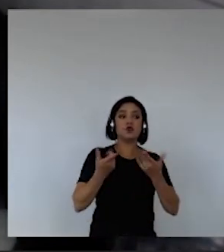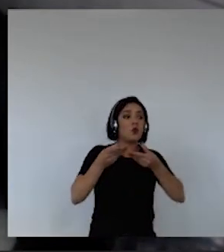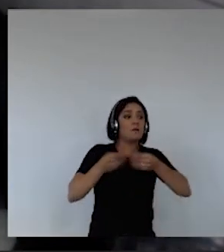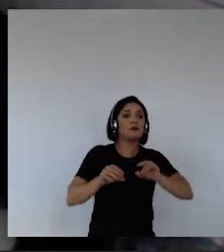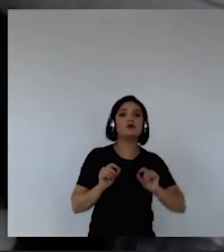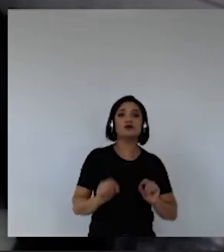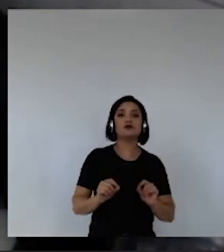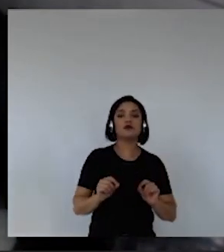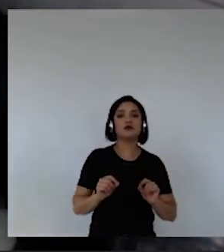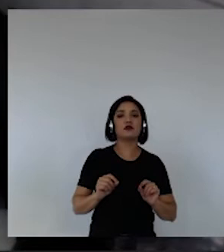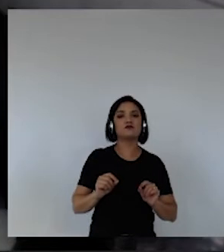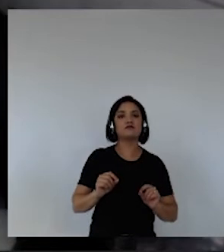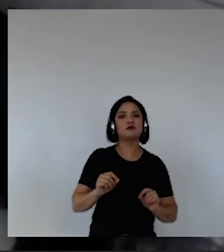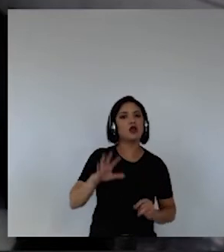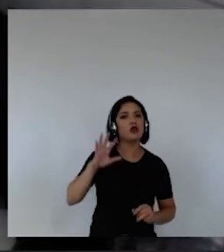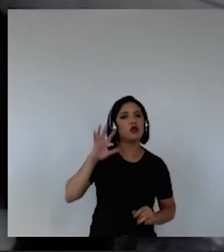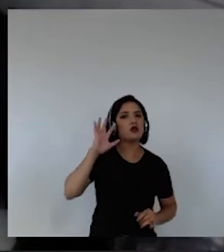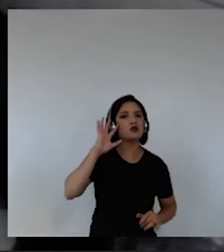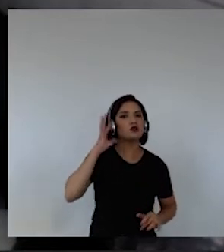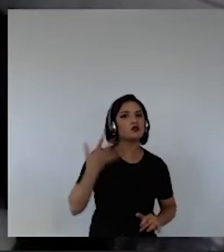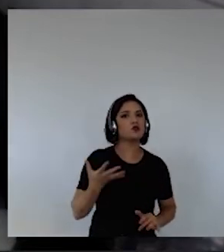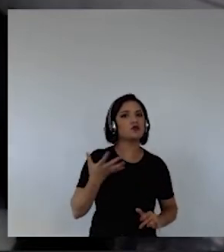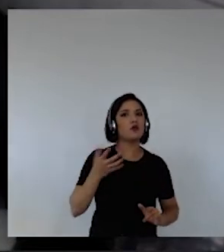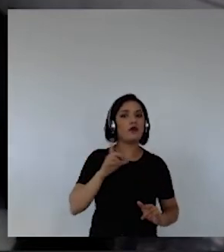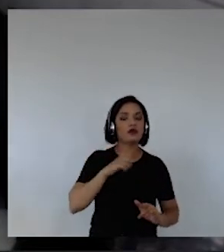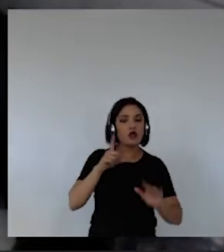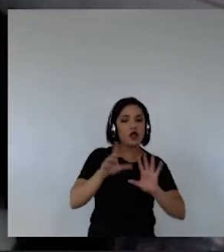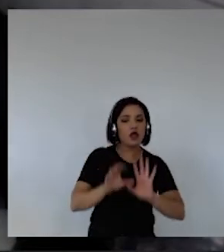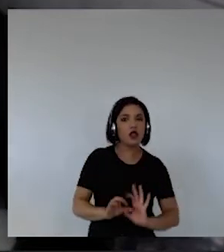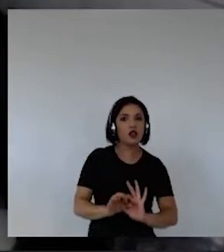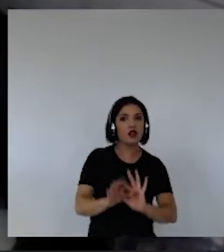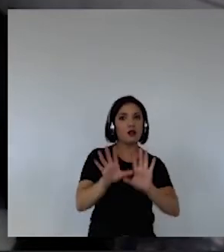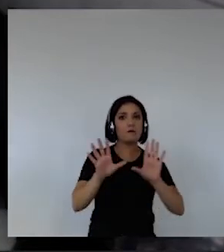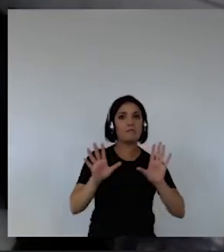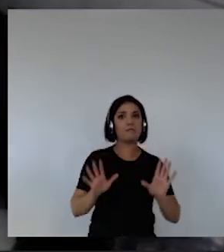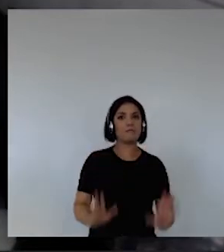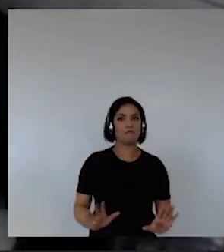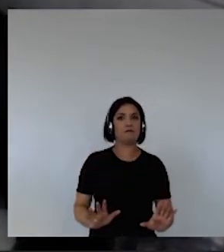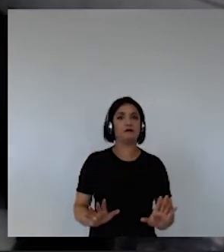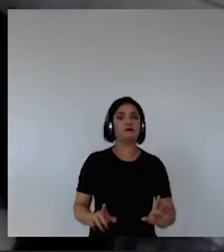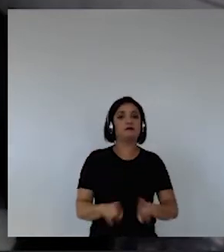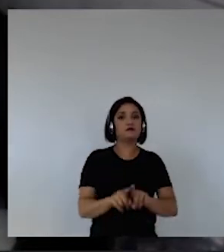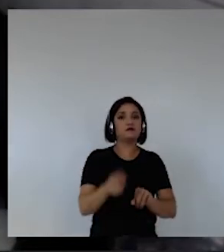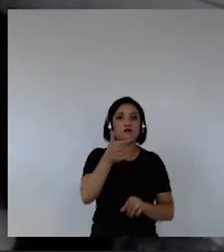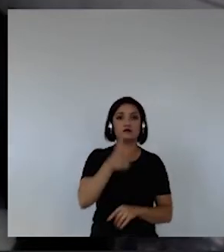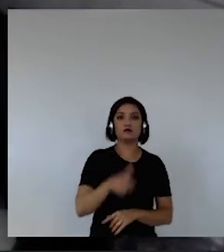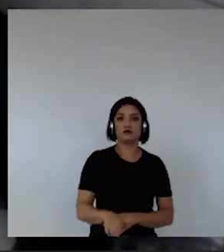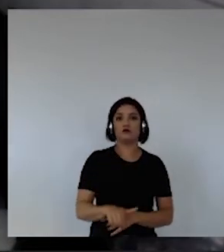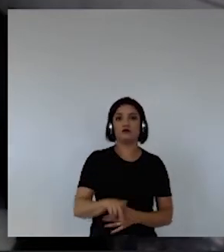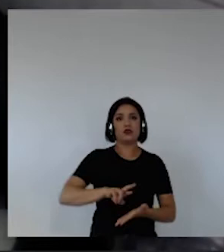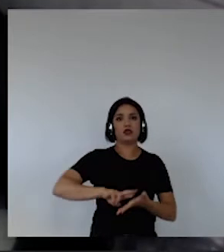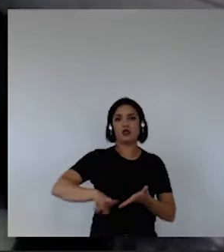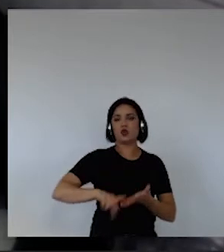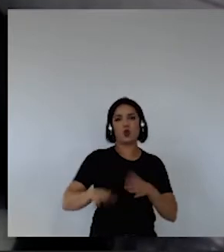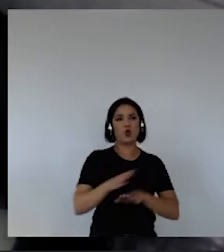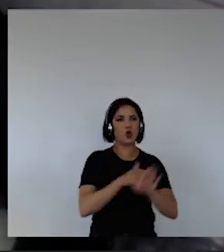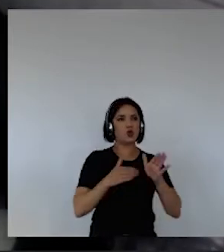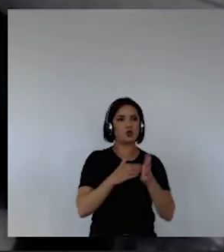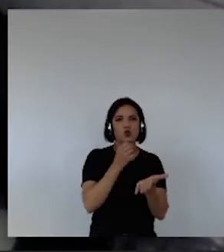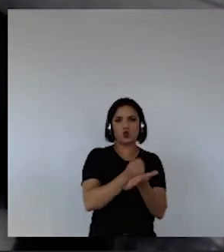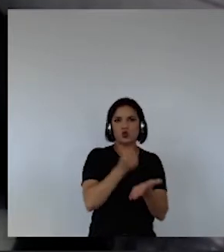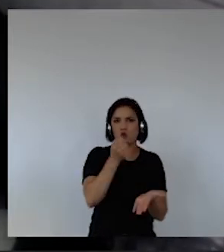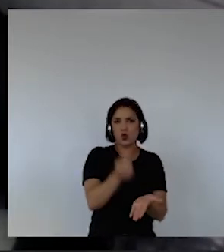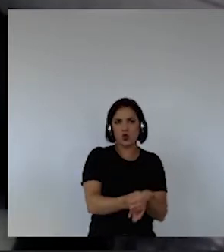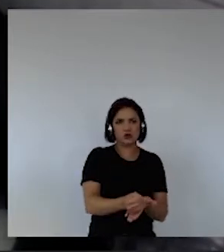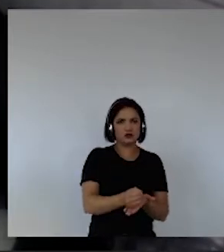a resolução, tem um efeito liberatório. E, novamente, não são todos os contratos, me parecem,